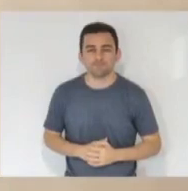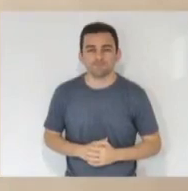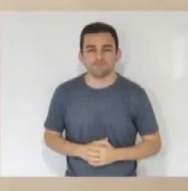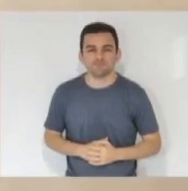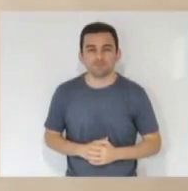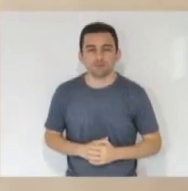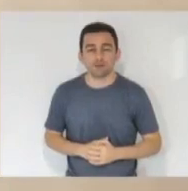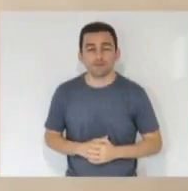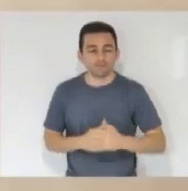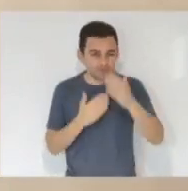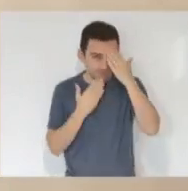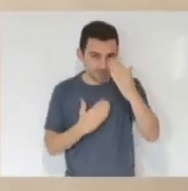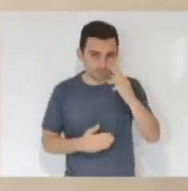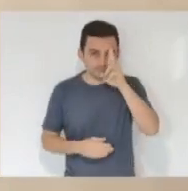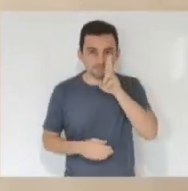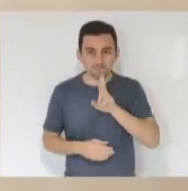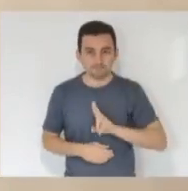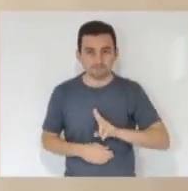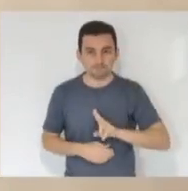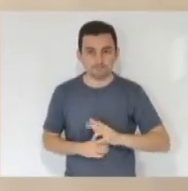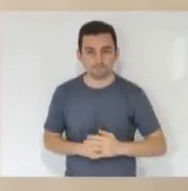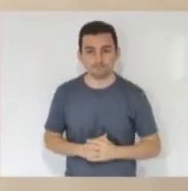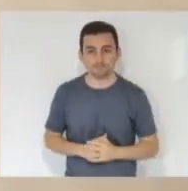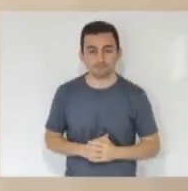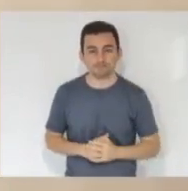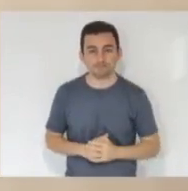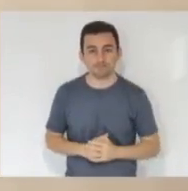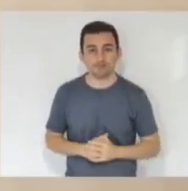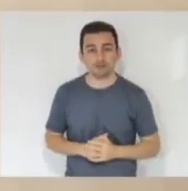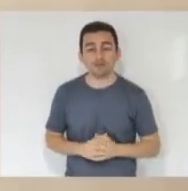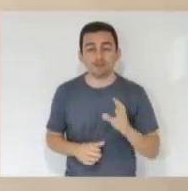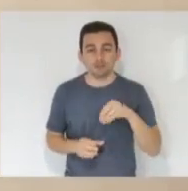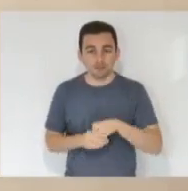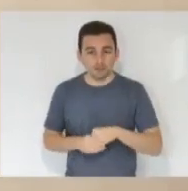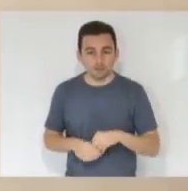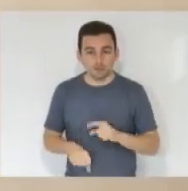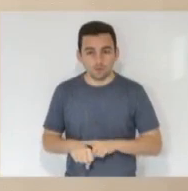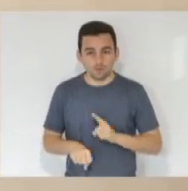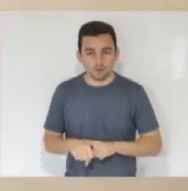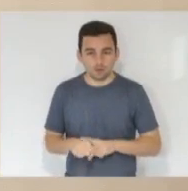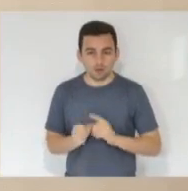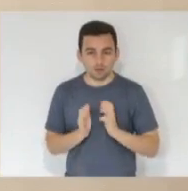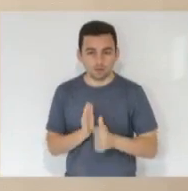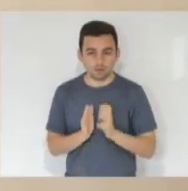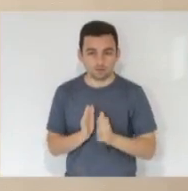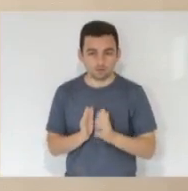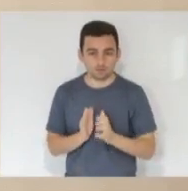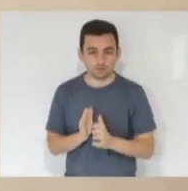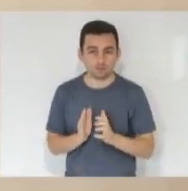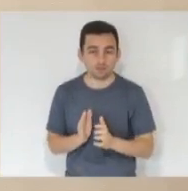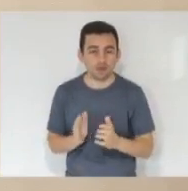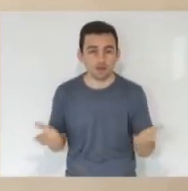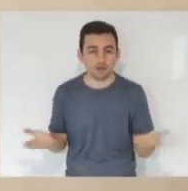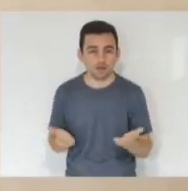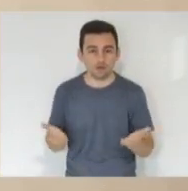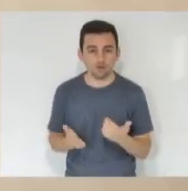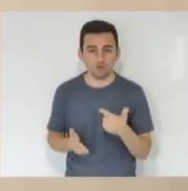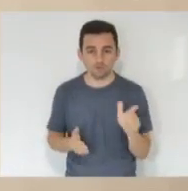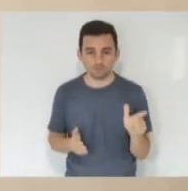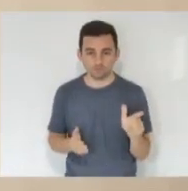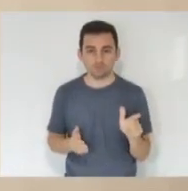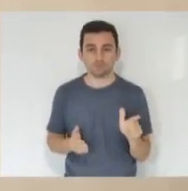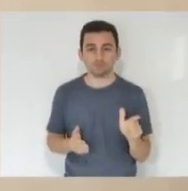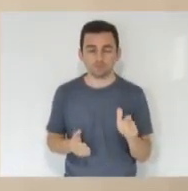Obrigado ao deputado Ivan Nats. Dentro do horário destinado aos partidos políticos, agora o Bloco Social